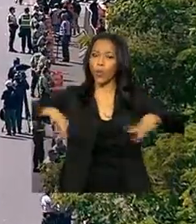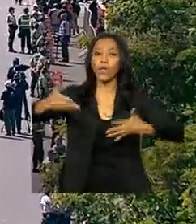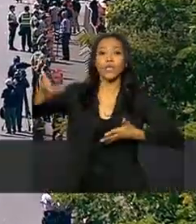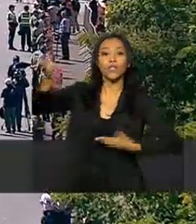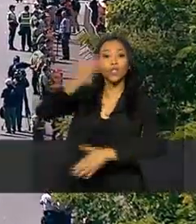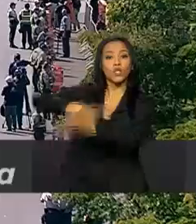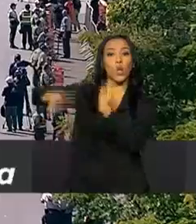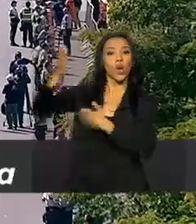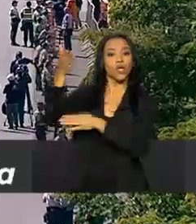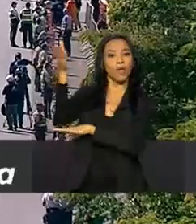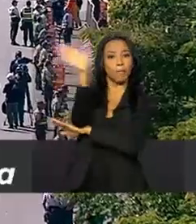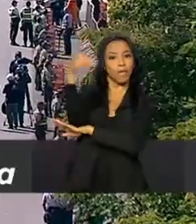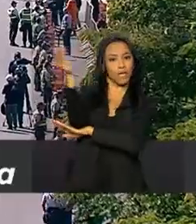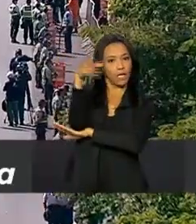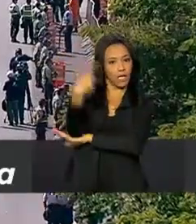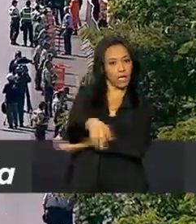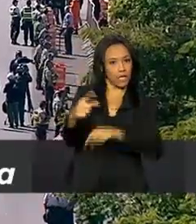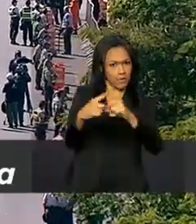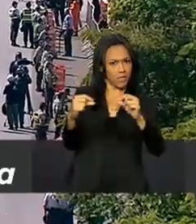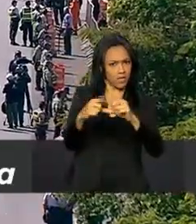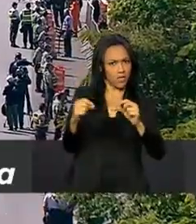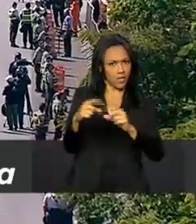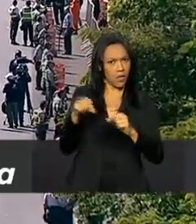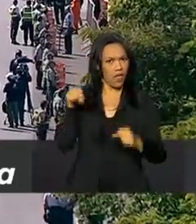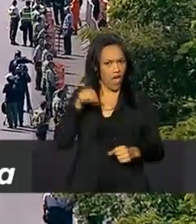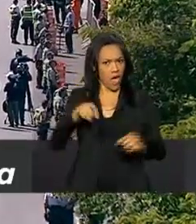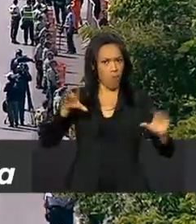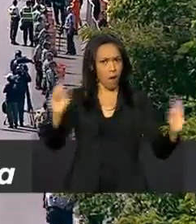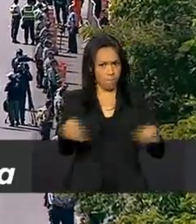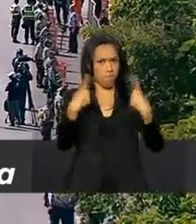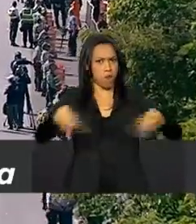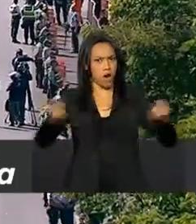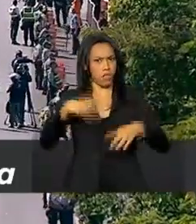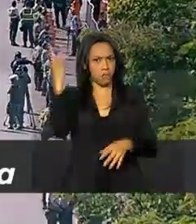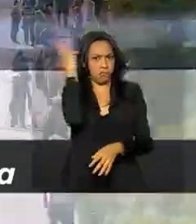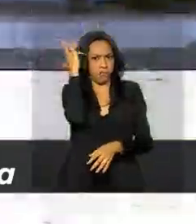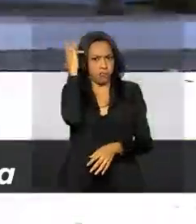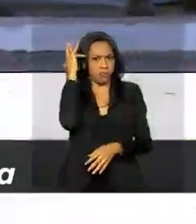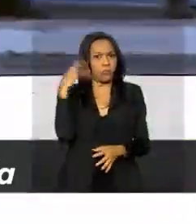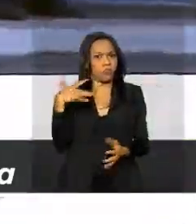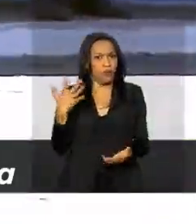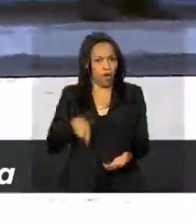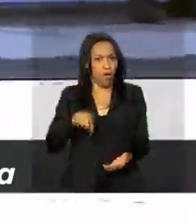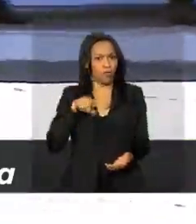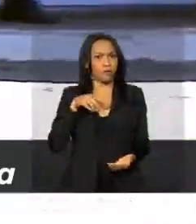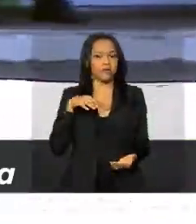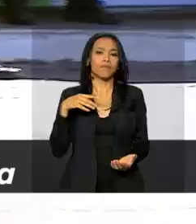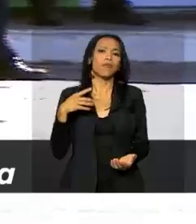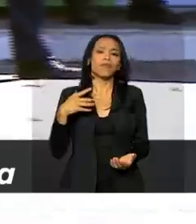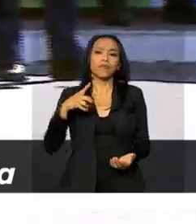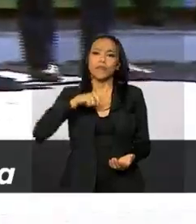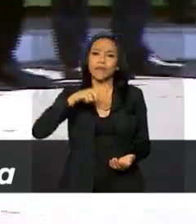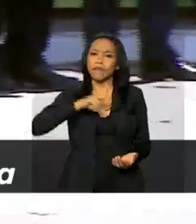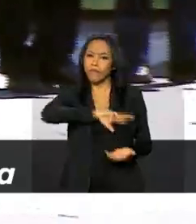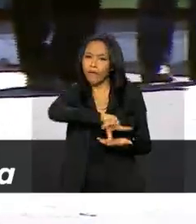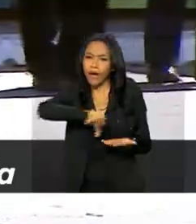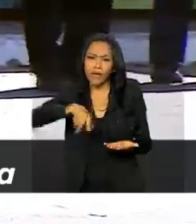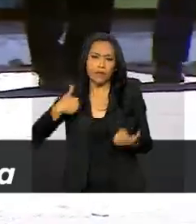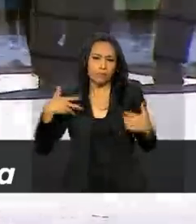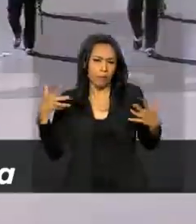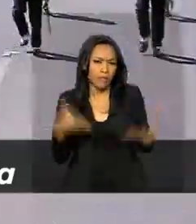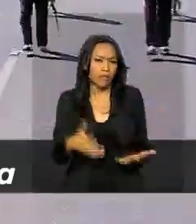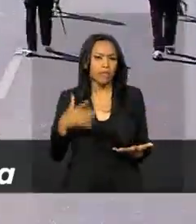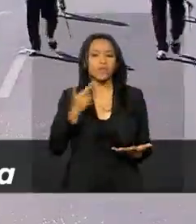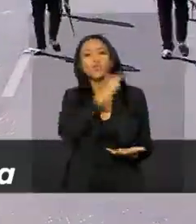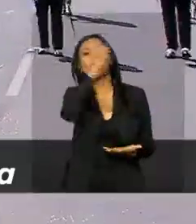bandeira. É uma banda, uma das maiores do mundo no gênero, banda marcial, né? E com várias participações internacionais,